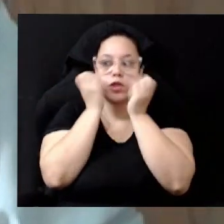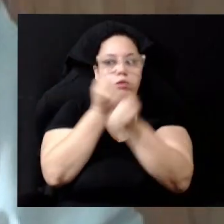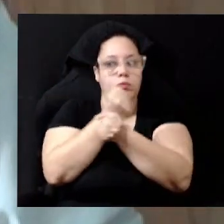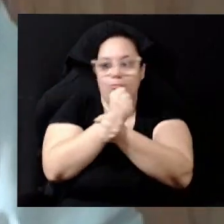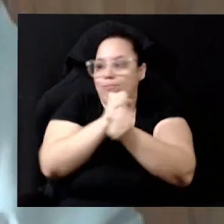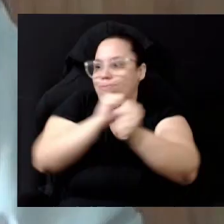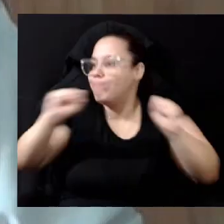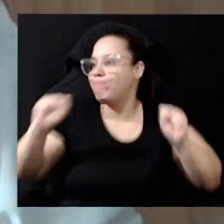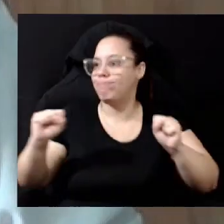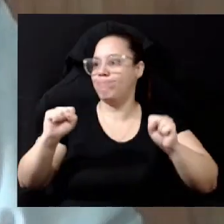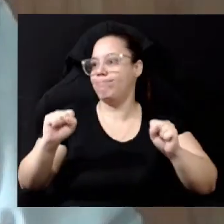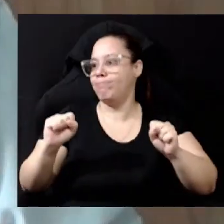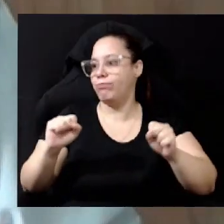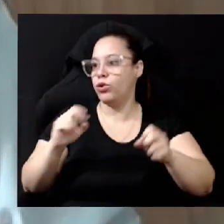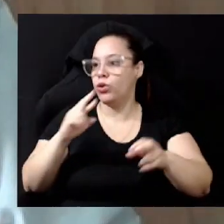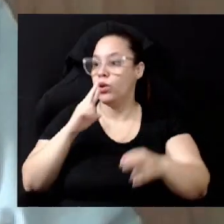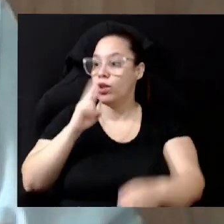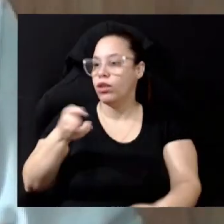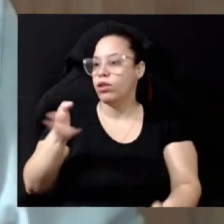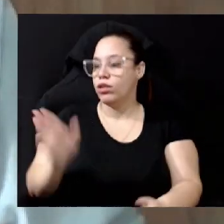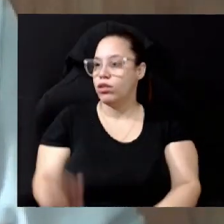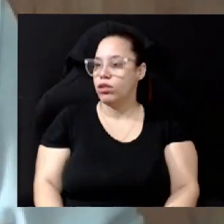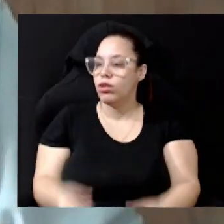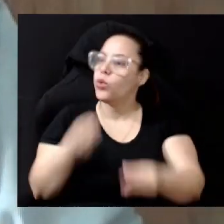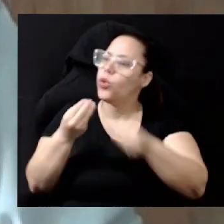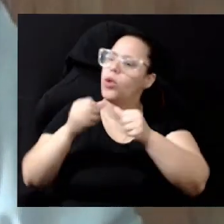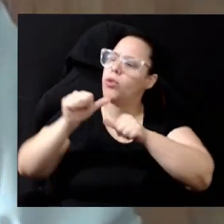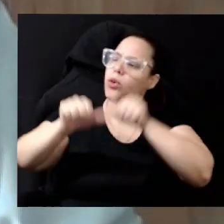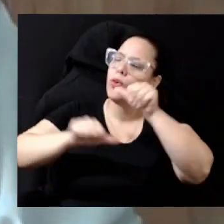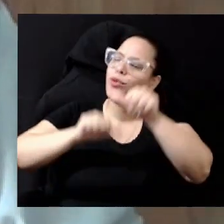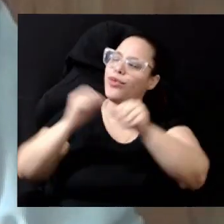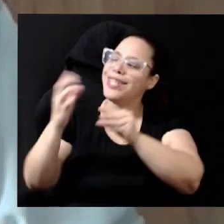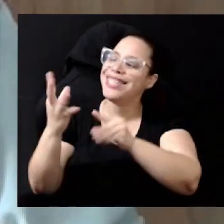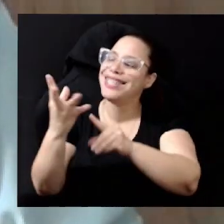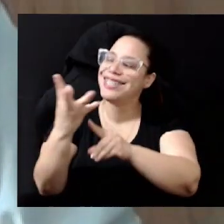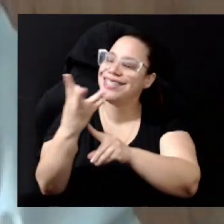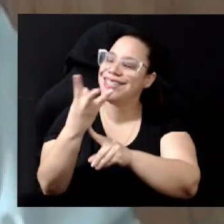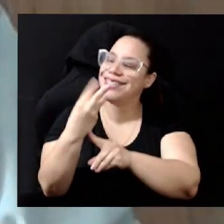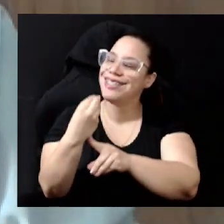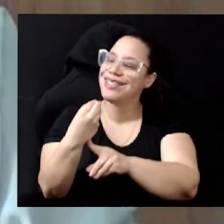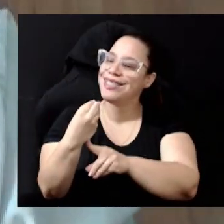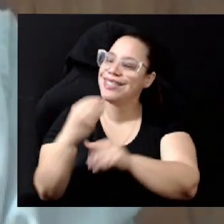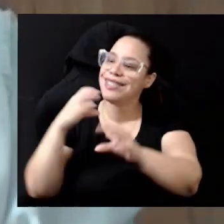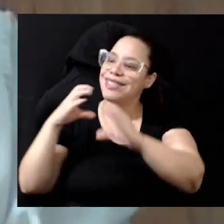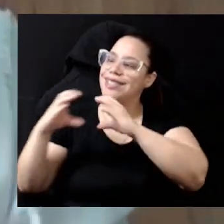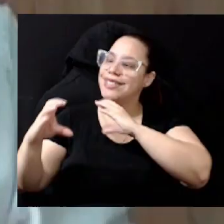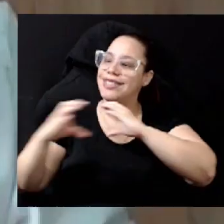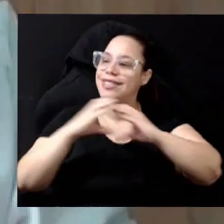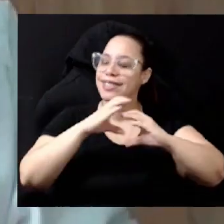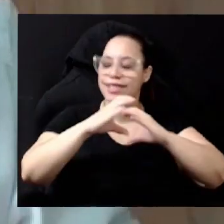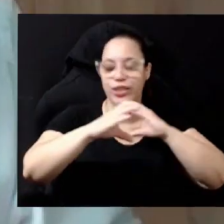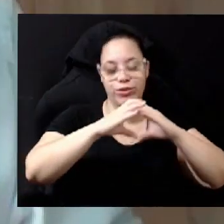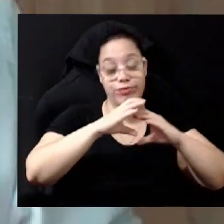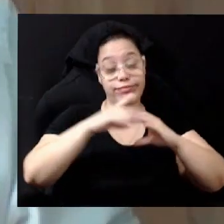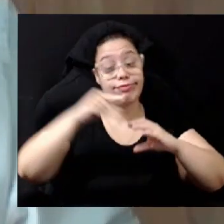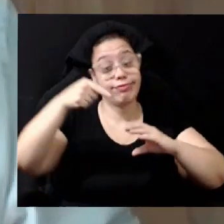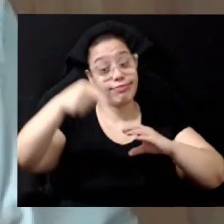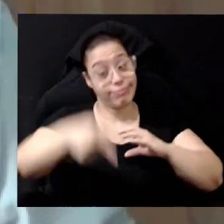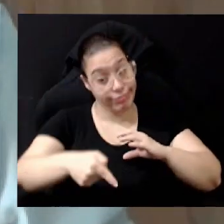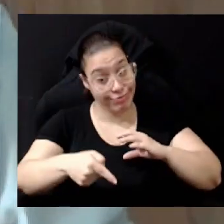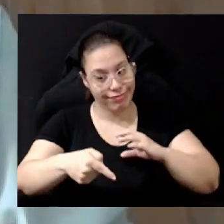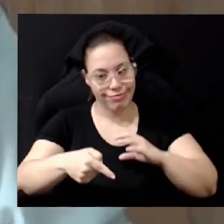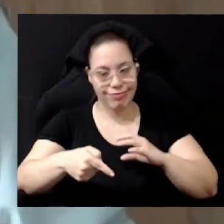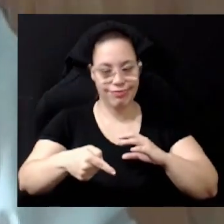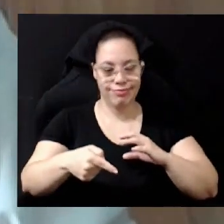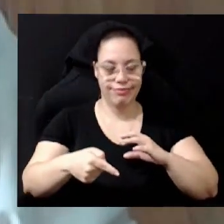serem solucionados, e como que a gente transforma isso em arte, portanto, em comunicação, né?